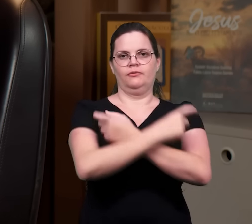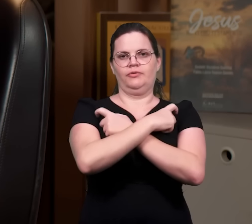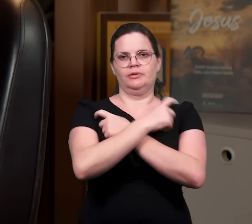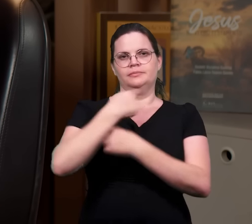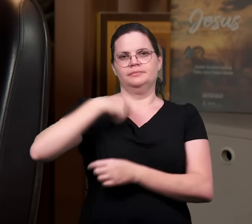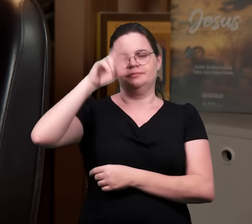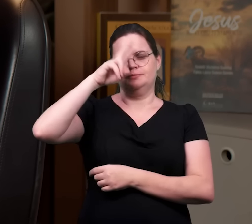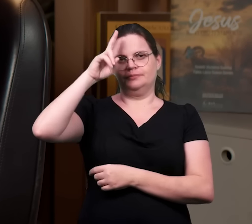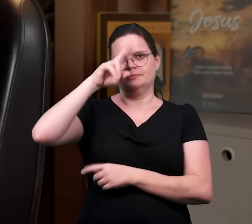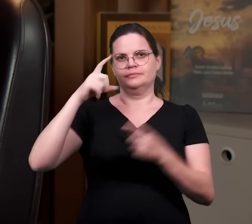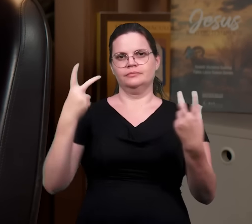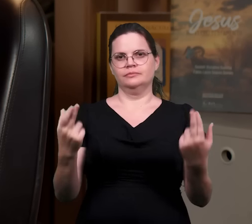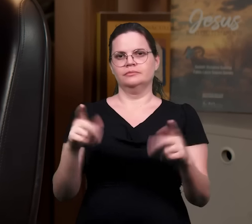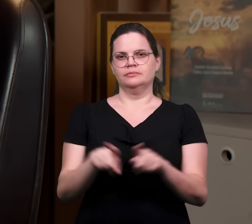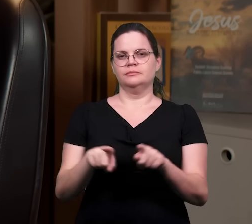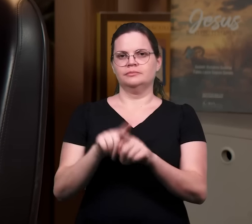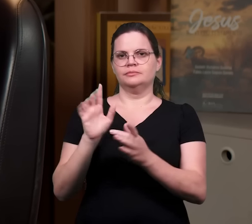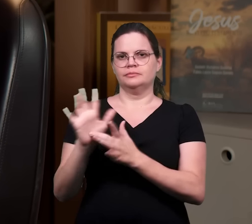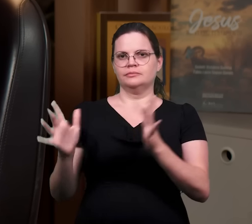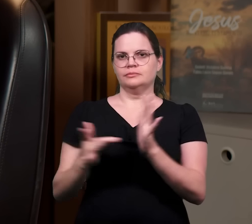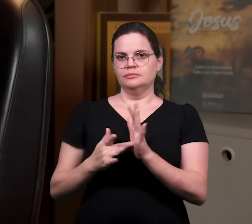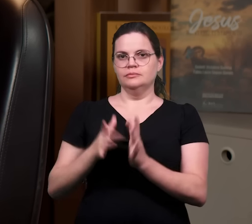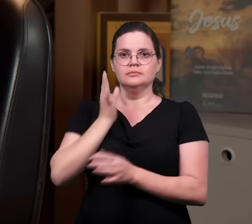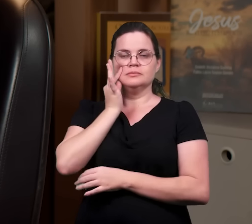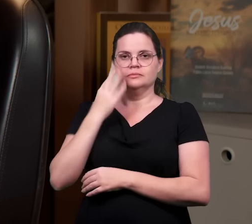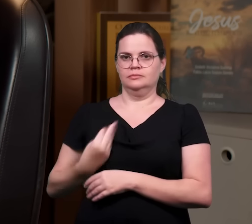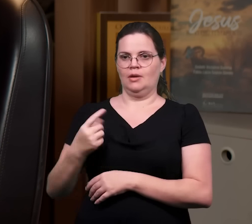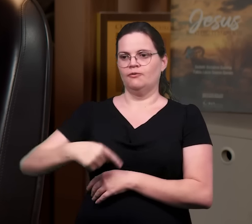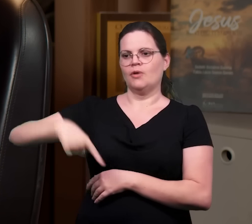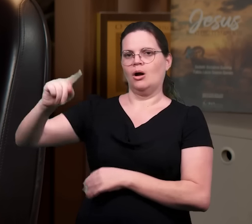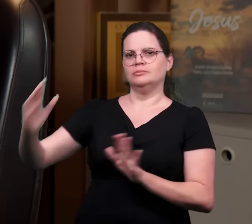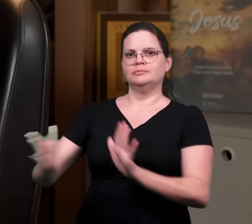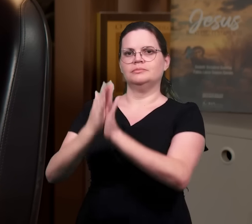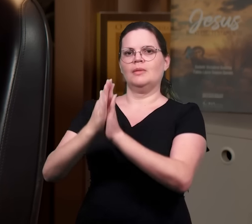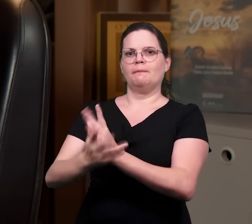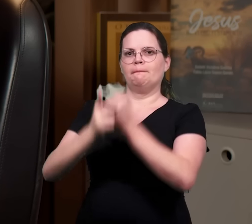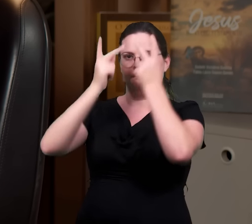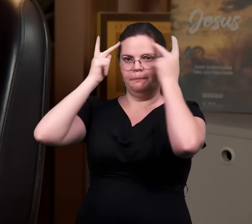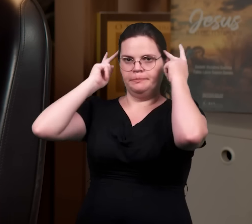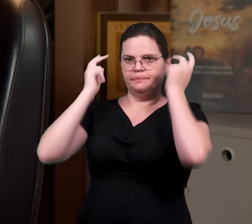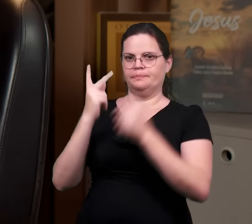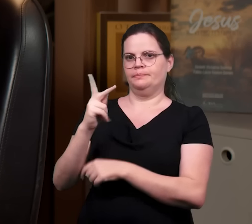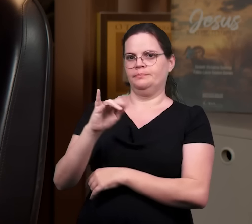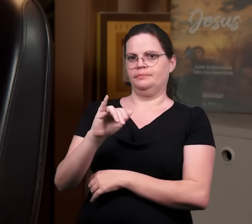E eu me lembro quando Jesus também estava diante de Pilatos